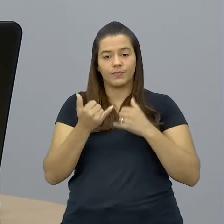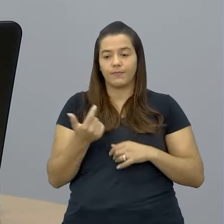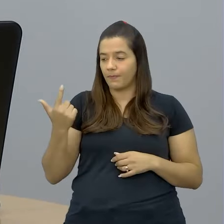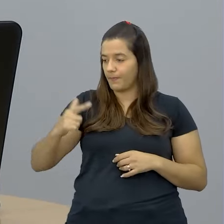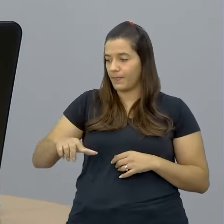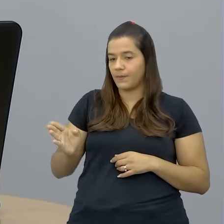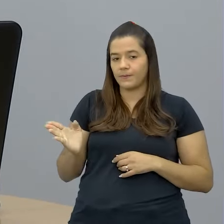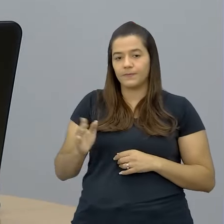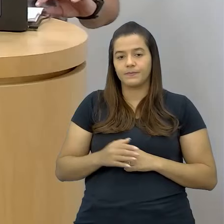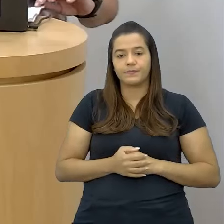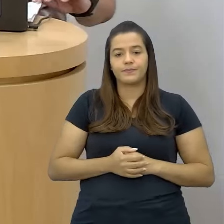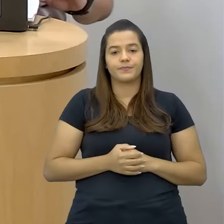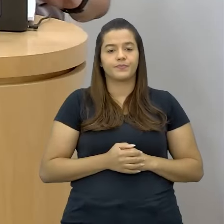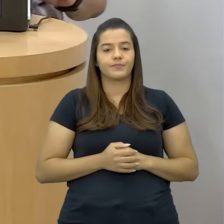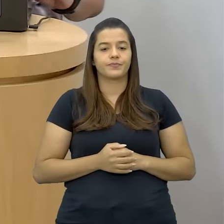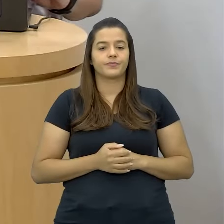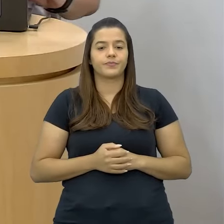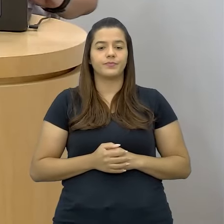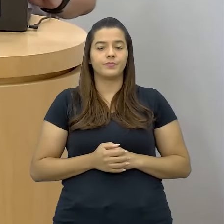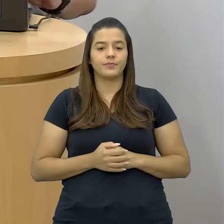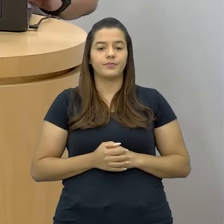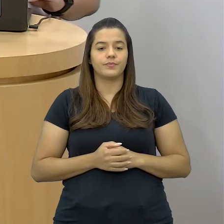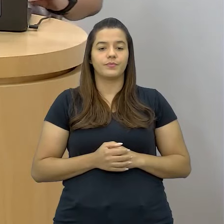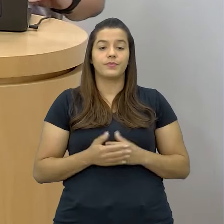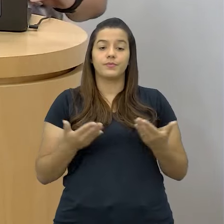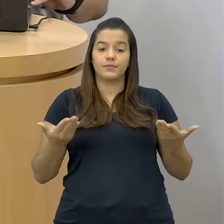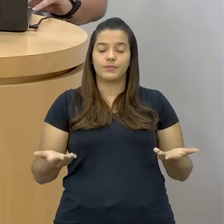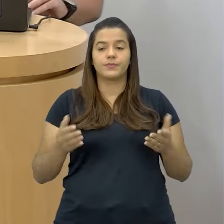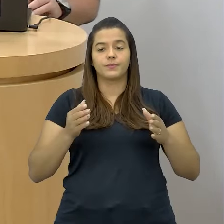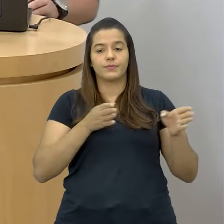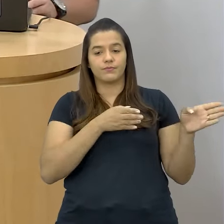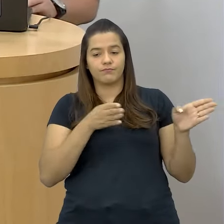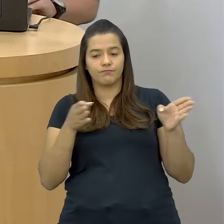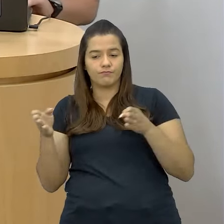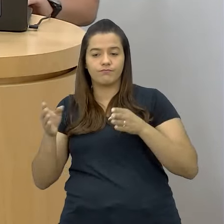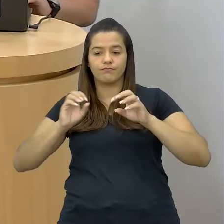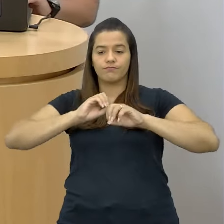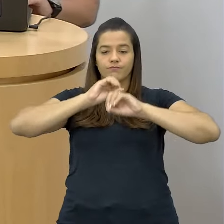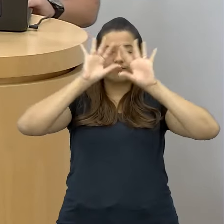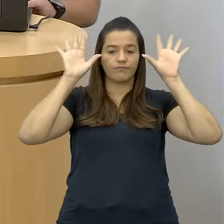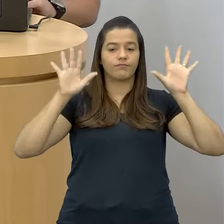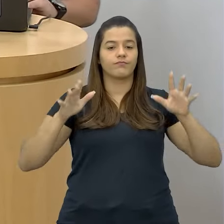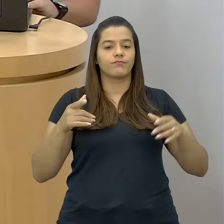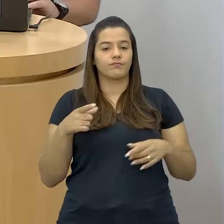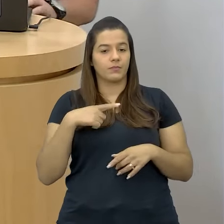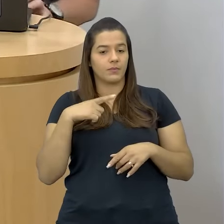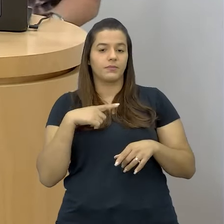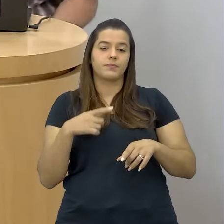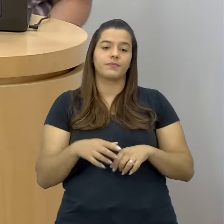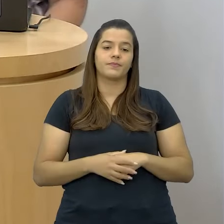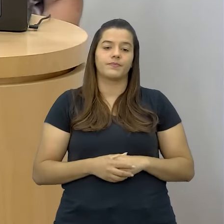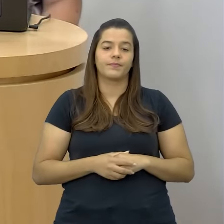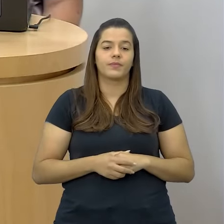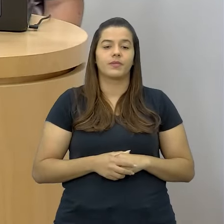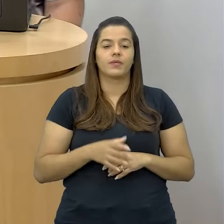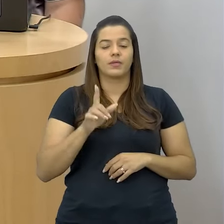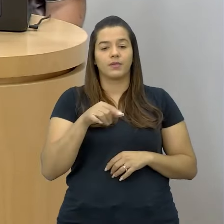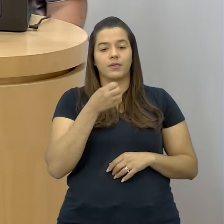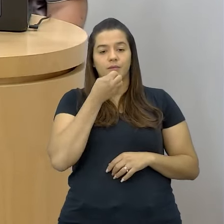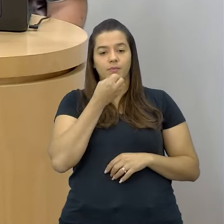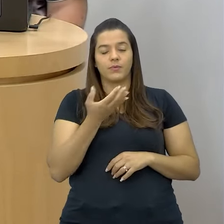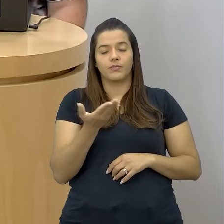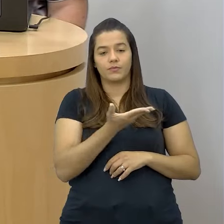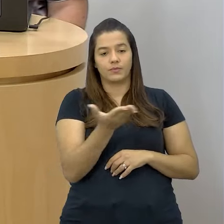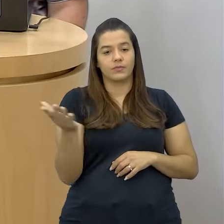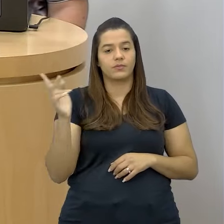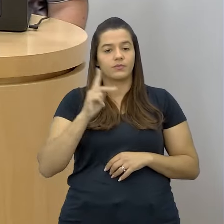mais alguma coisa? Ficou claro? Ficou claro, e eu acho que bom, para mim ficou claro, mas eu acho que é interessante que o